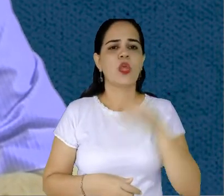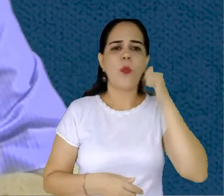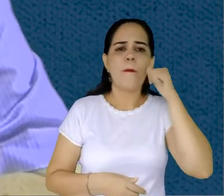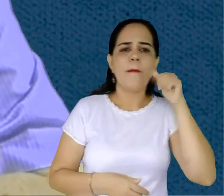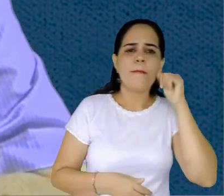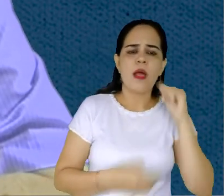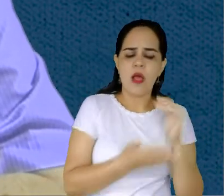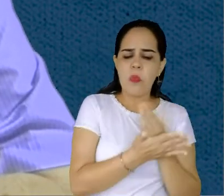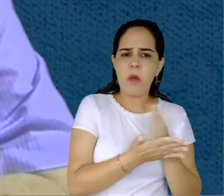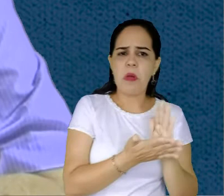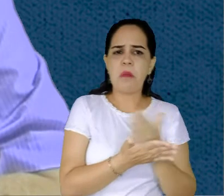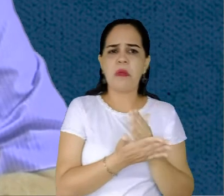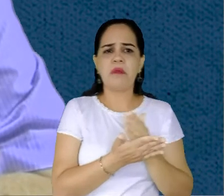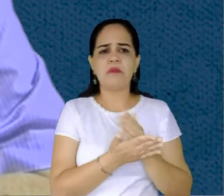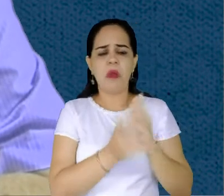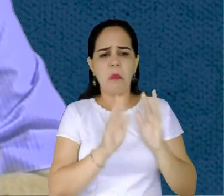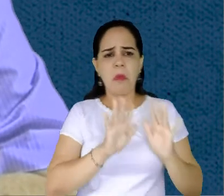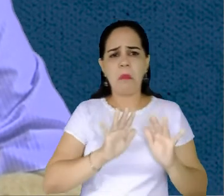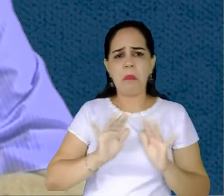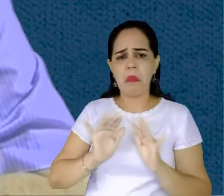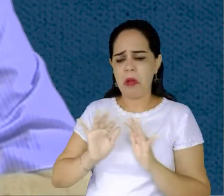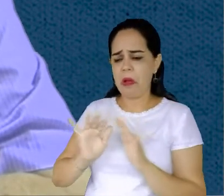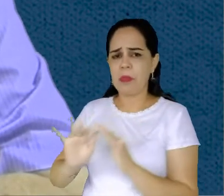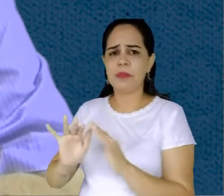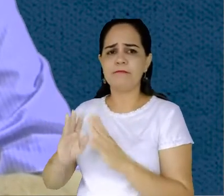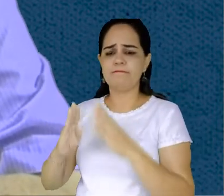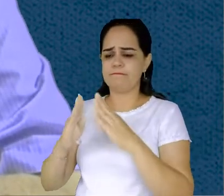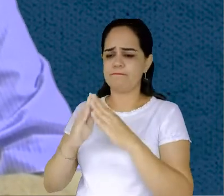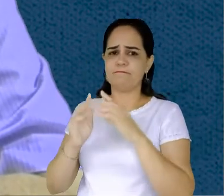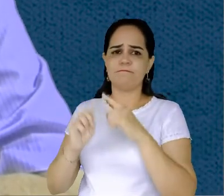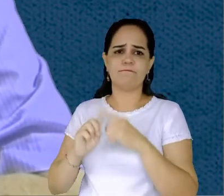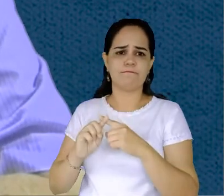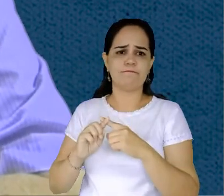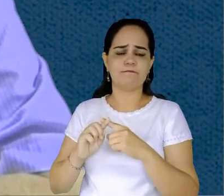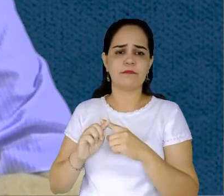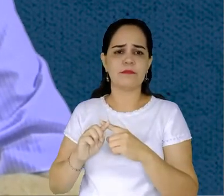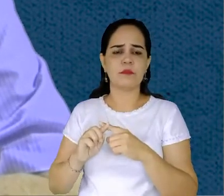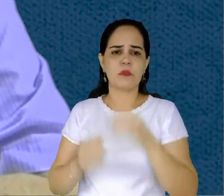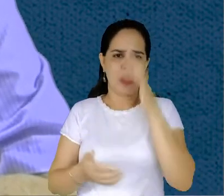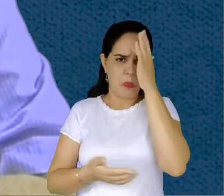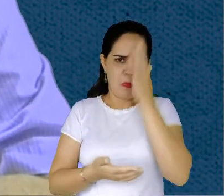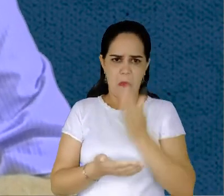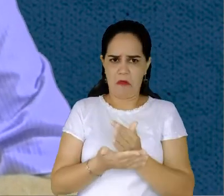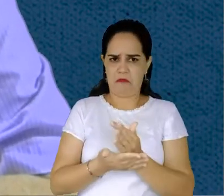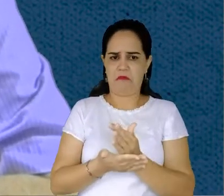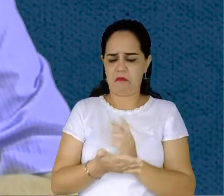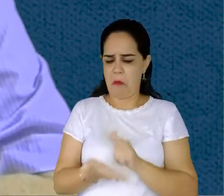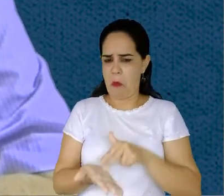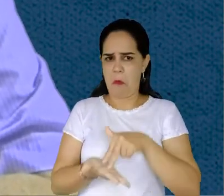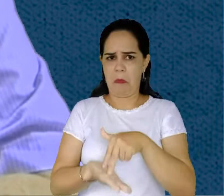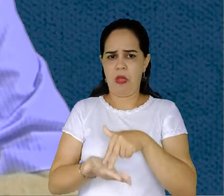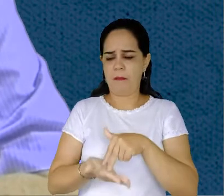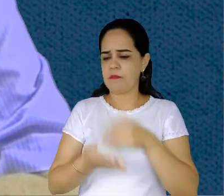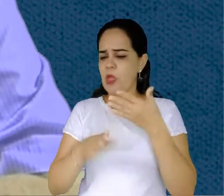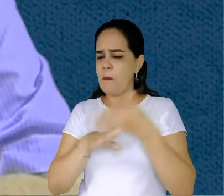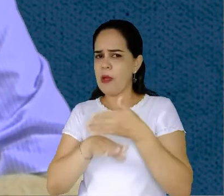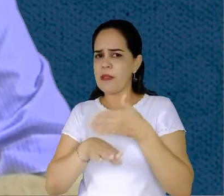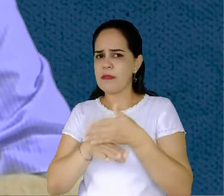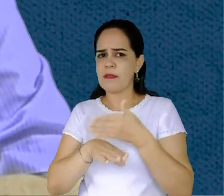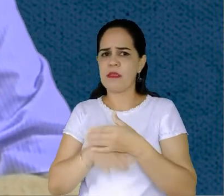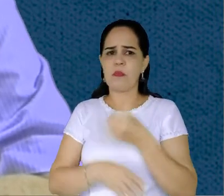vejo as mulheres que vêm, e quase sempre são as mesmas, são perseverantes,